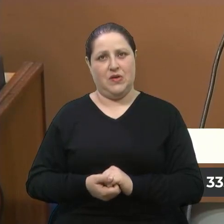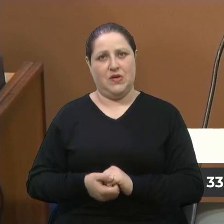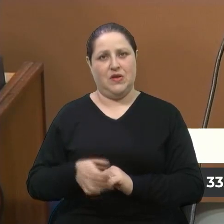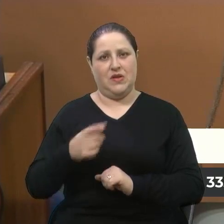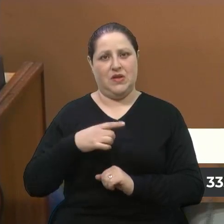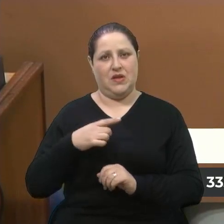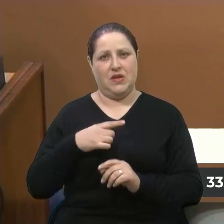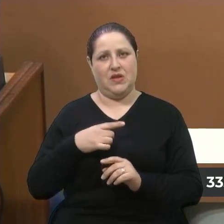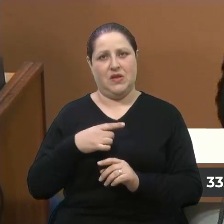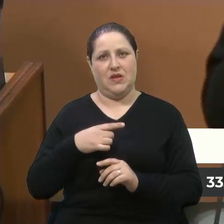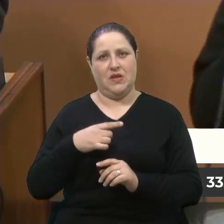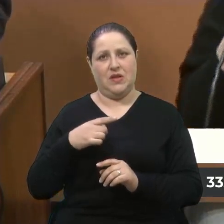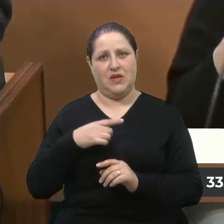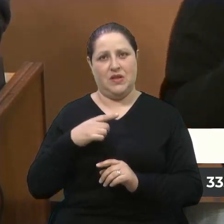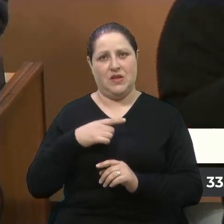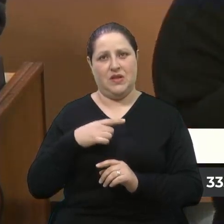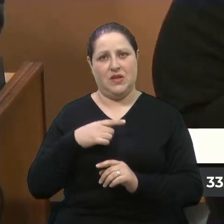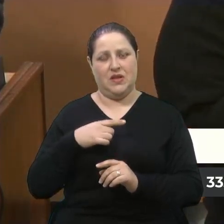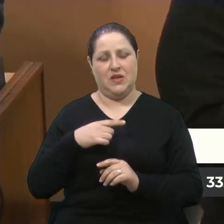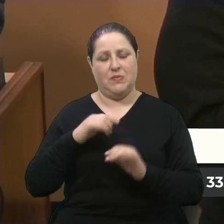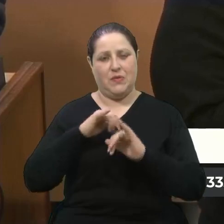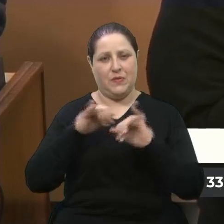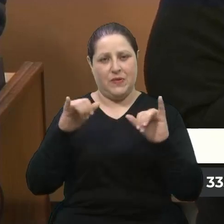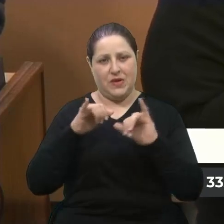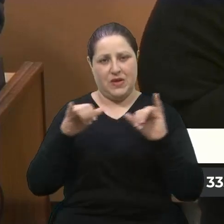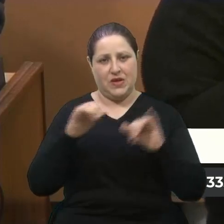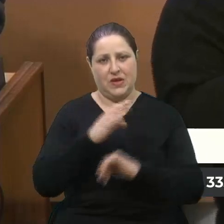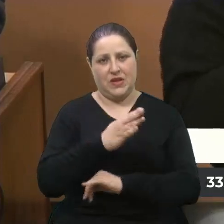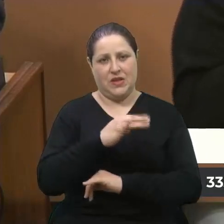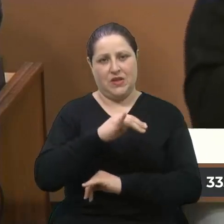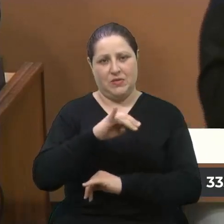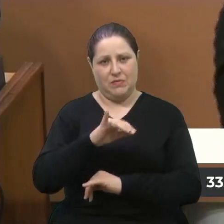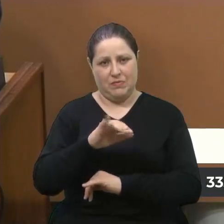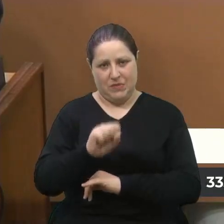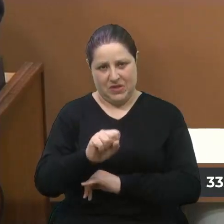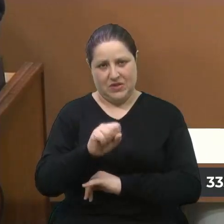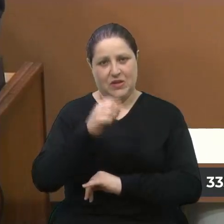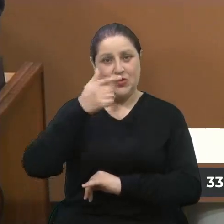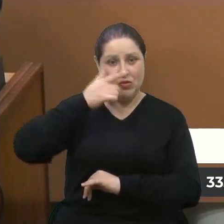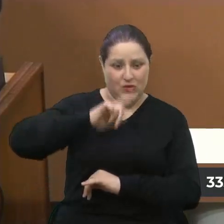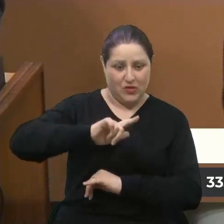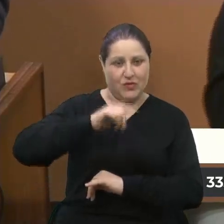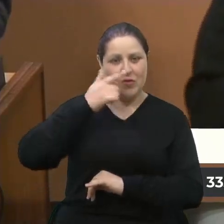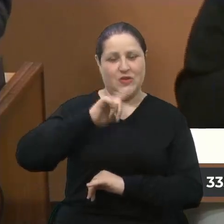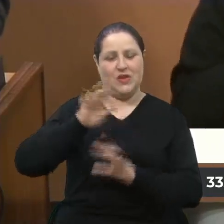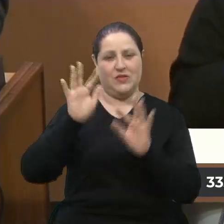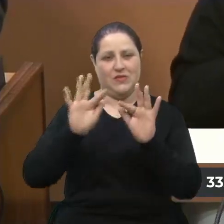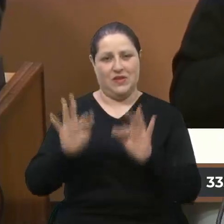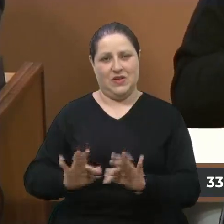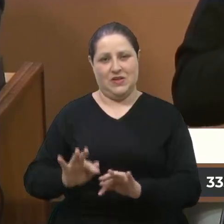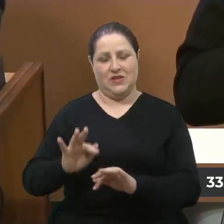bis? Bis para ser feliz, né? Foi o Zé D'Ambrosio que fez a música, né?